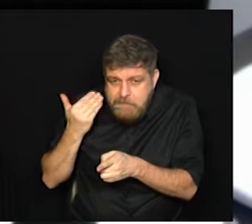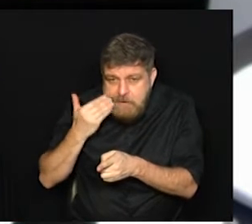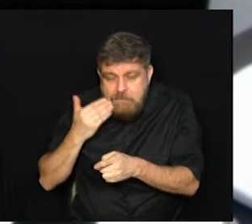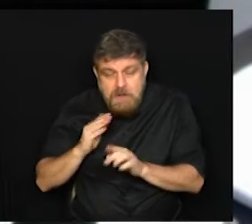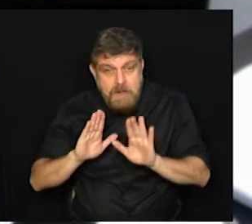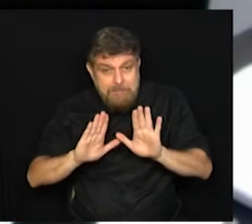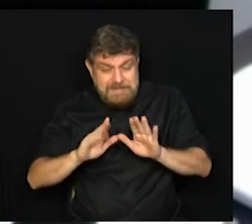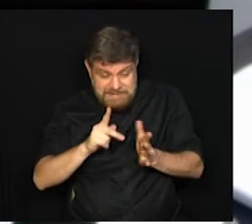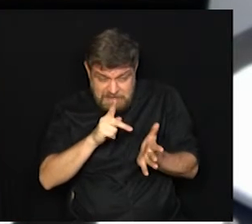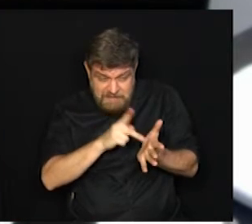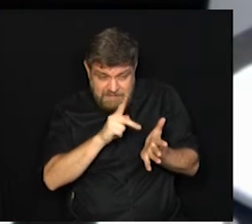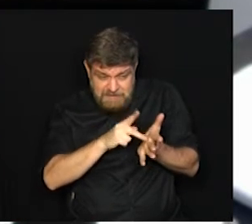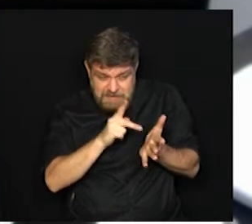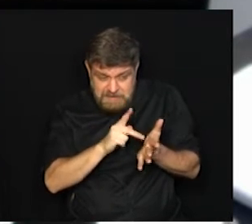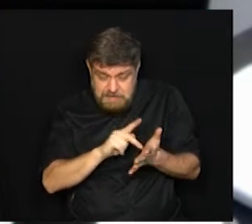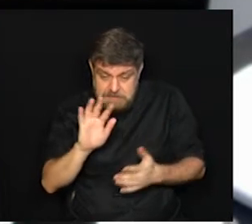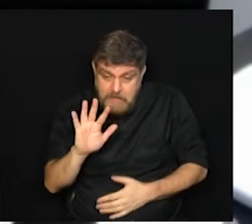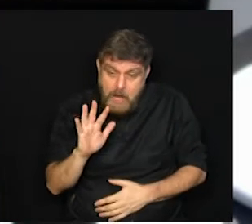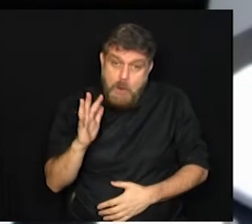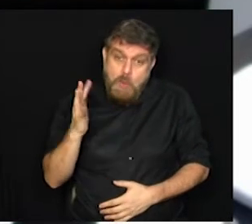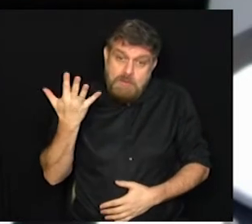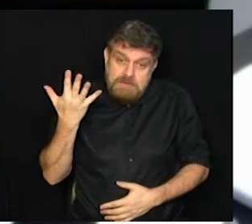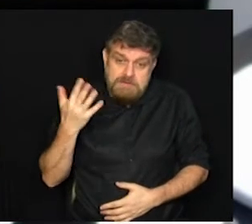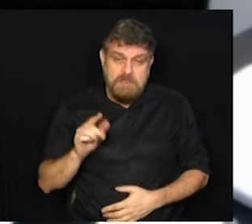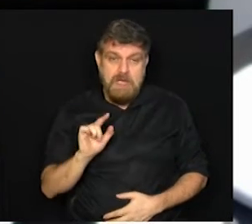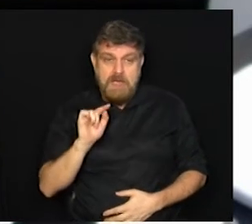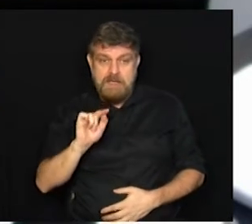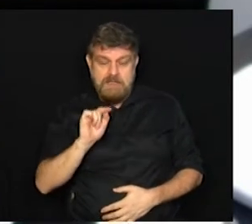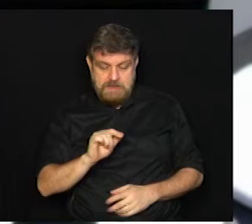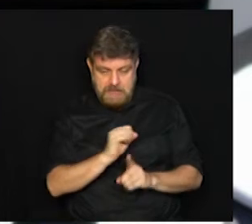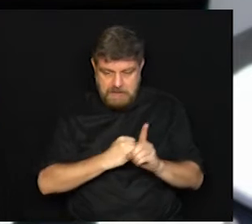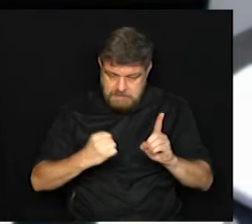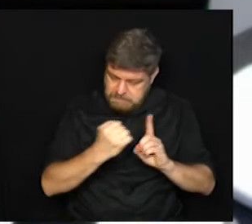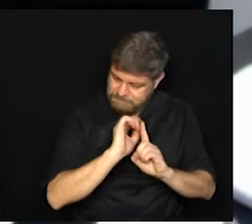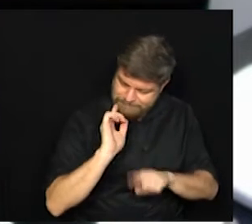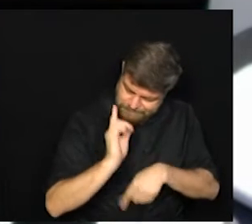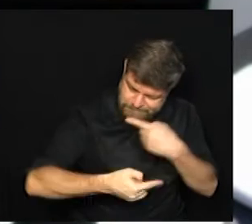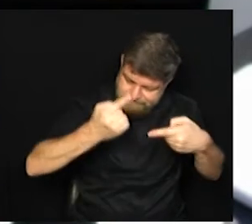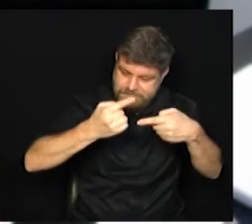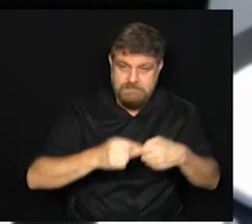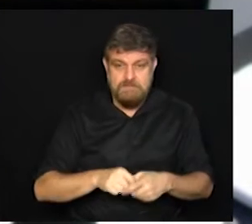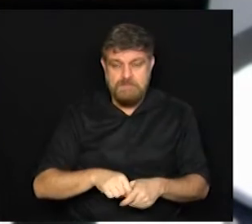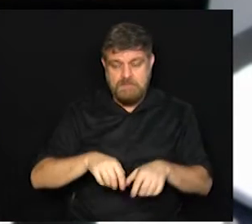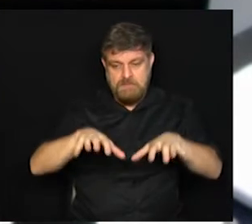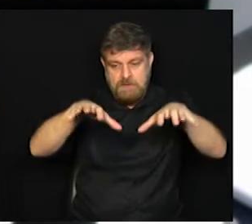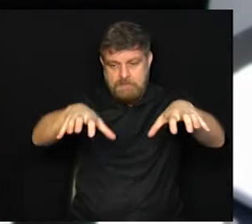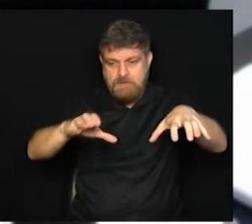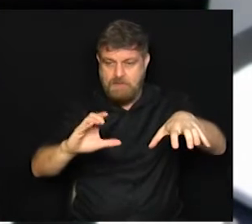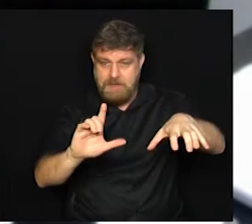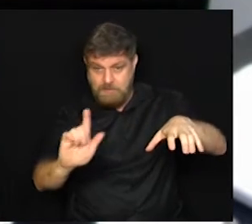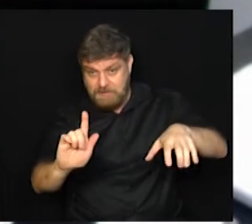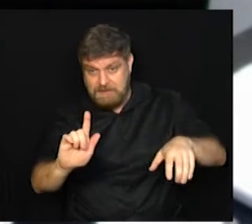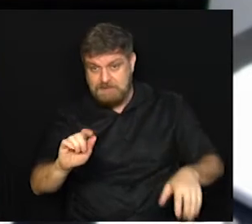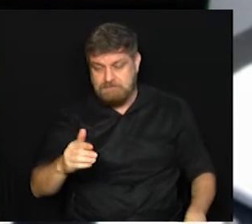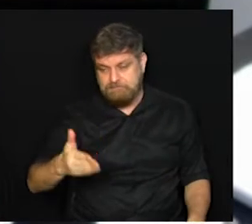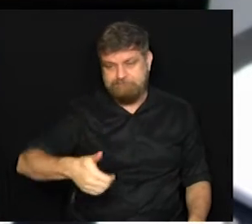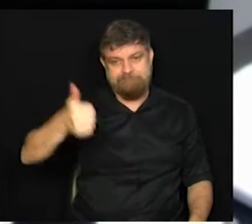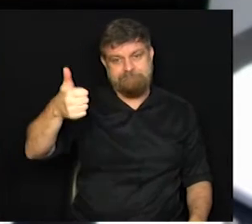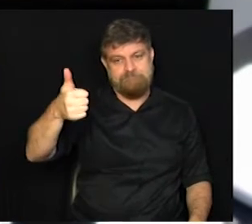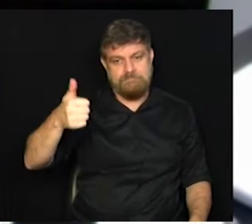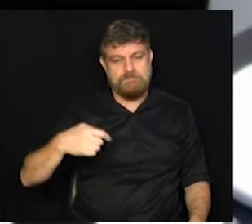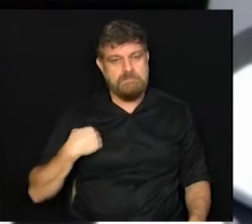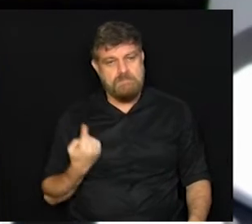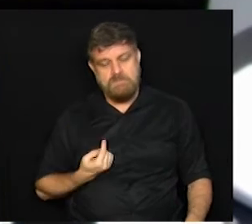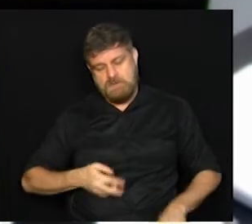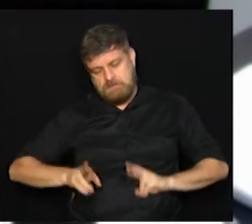Se realmente isso acontecer, quem ganha é a sociedade, quem ganha é a região do Campo Grande. Então, eu acho que